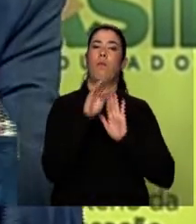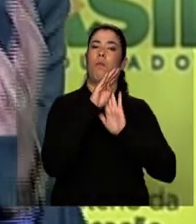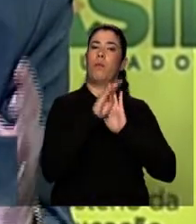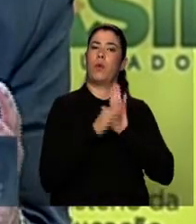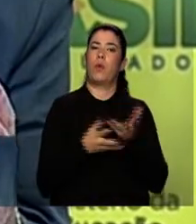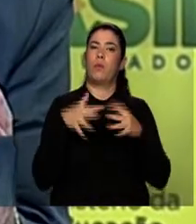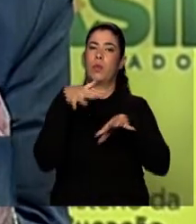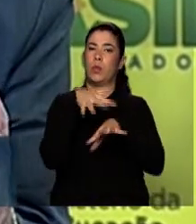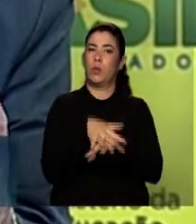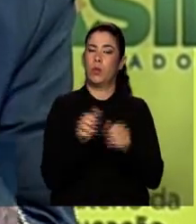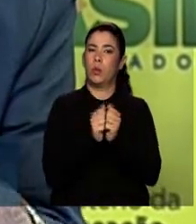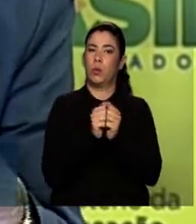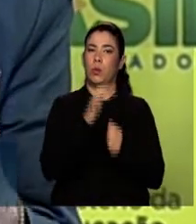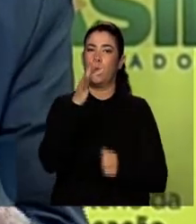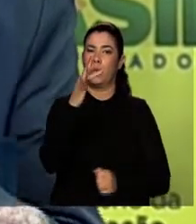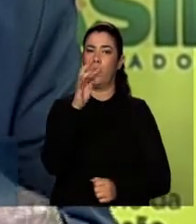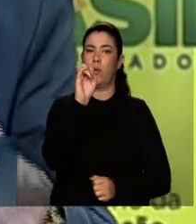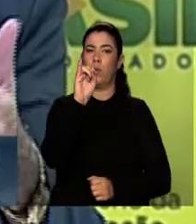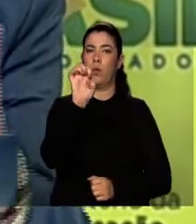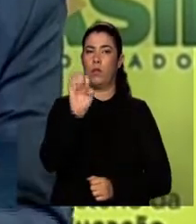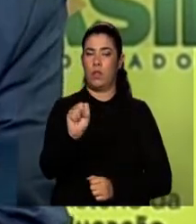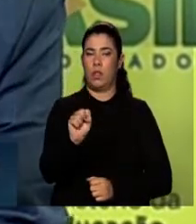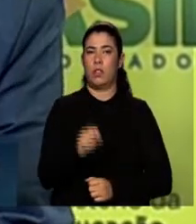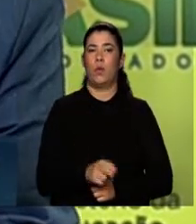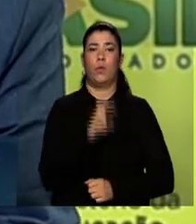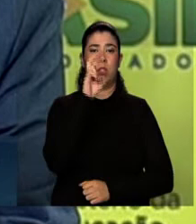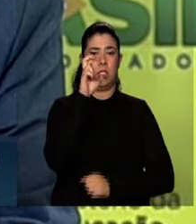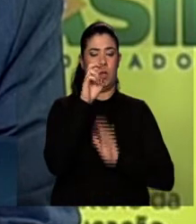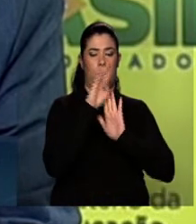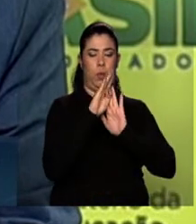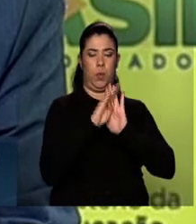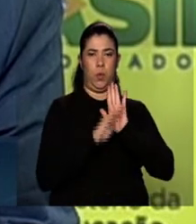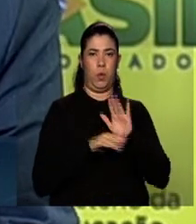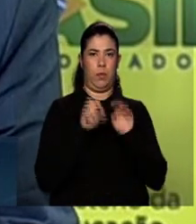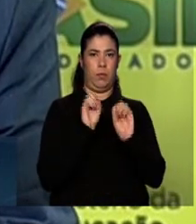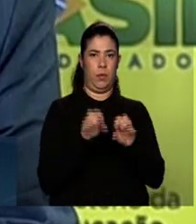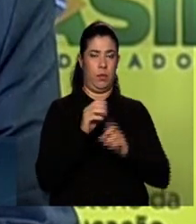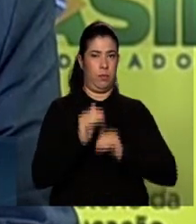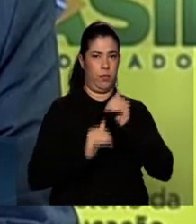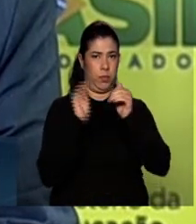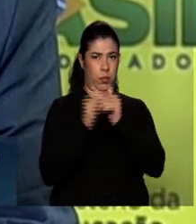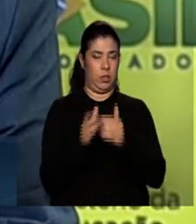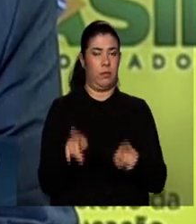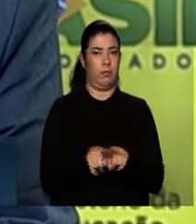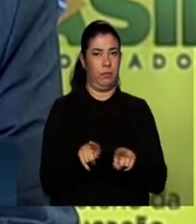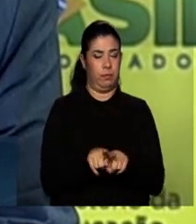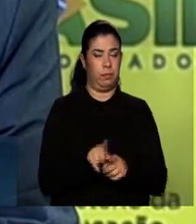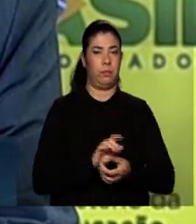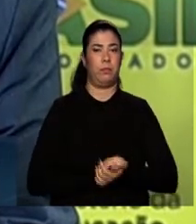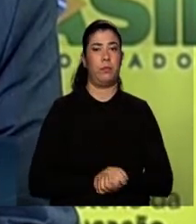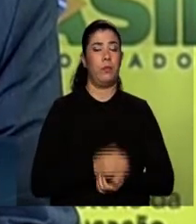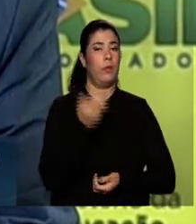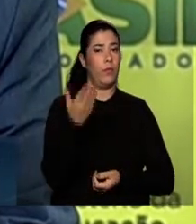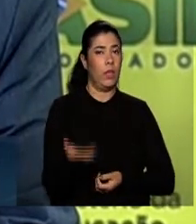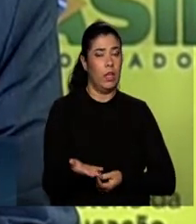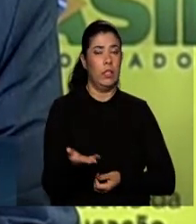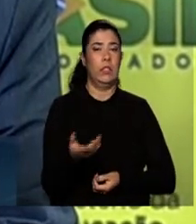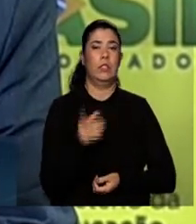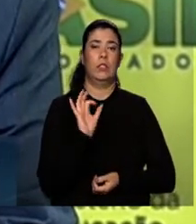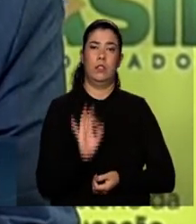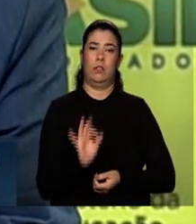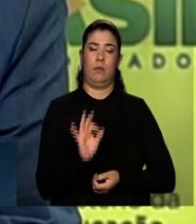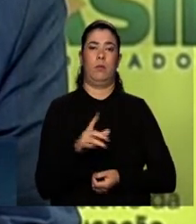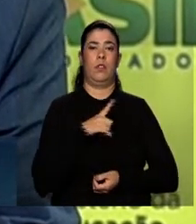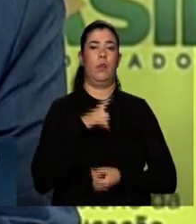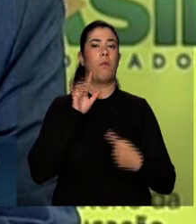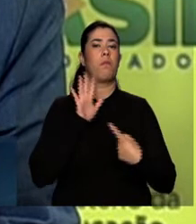esses 5 programas permitiram que o Brasil avançasse muito na educação superior. Esse talvez seja